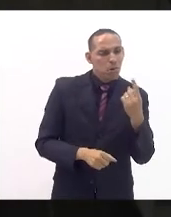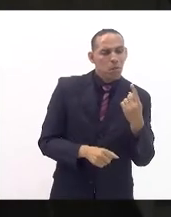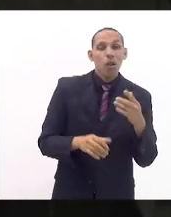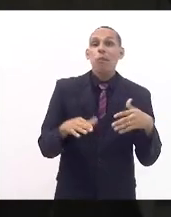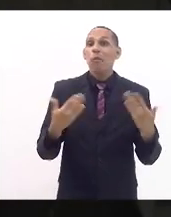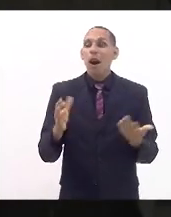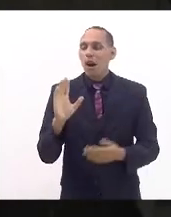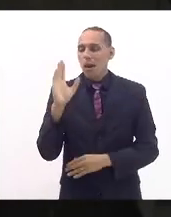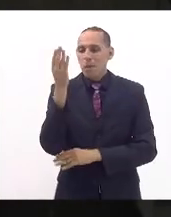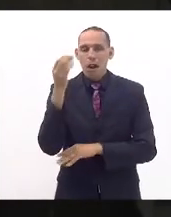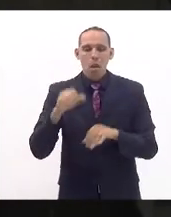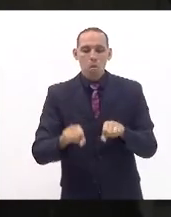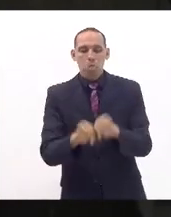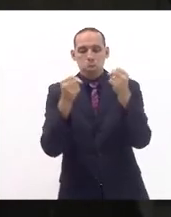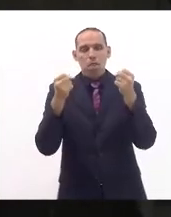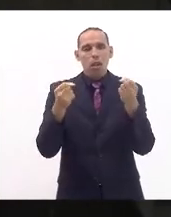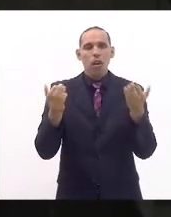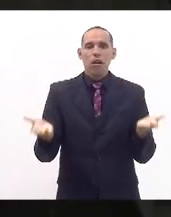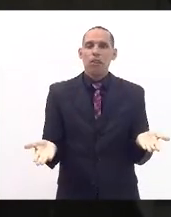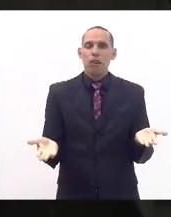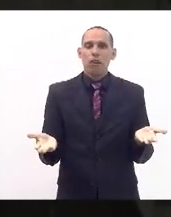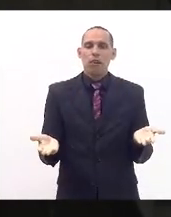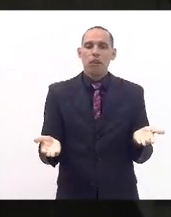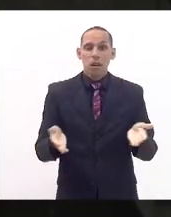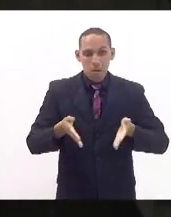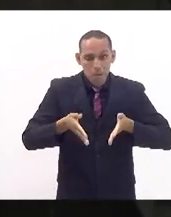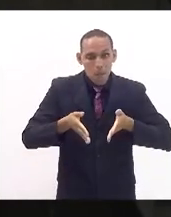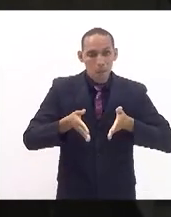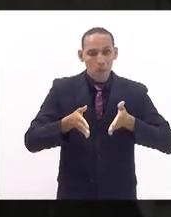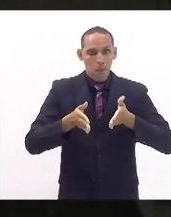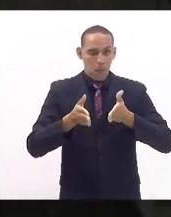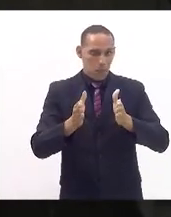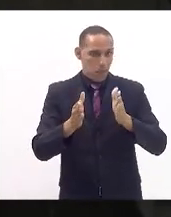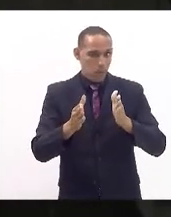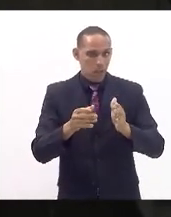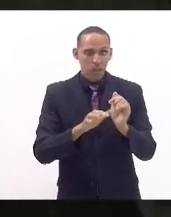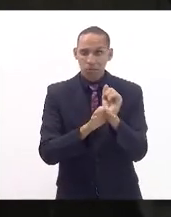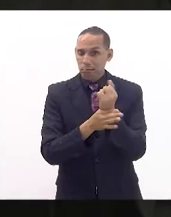acaba. E quanto mais a via permanente é insegura,